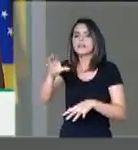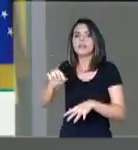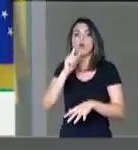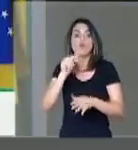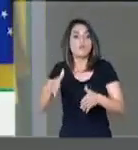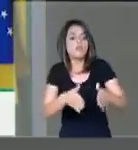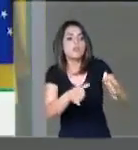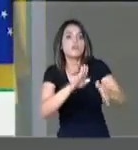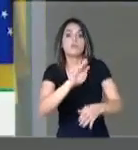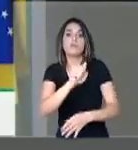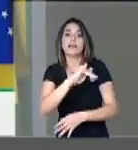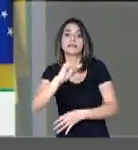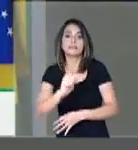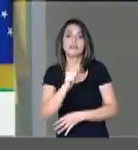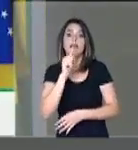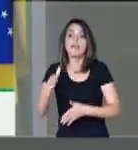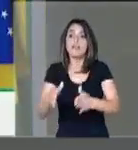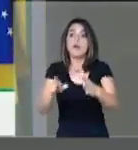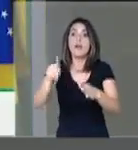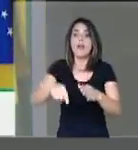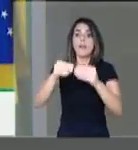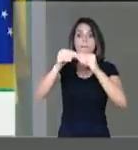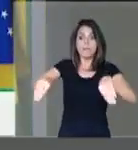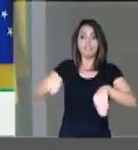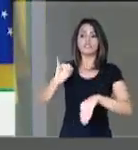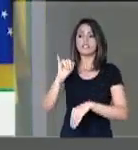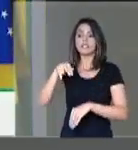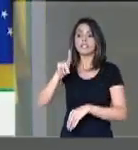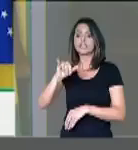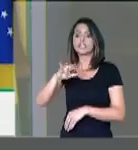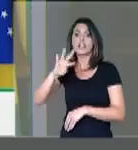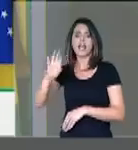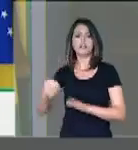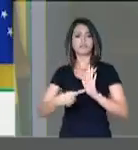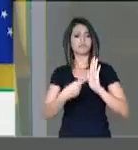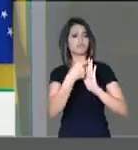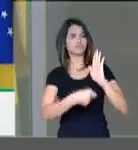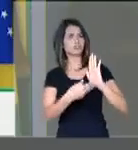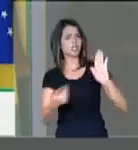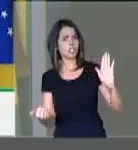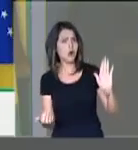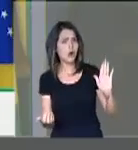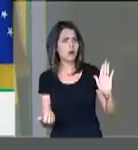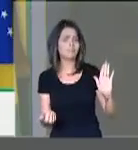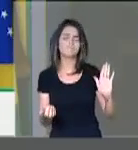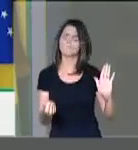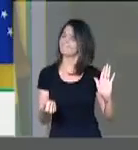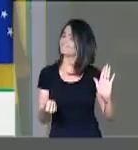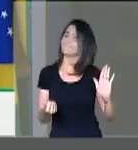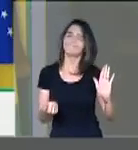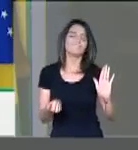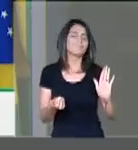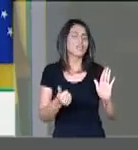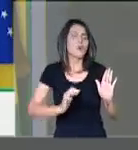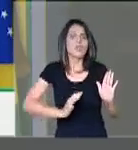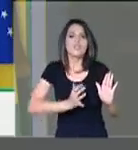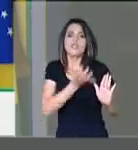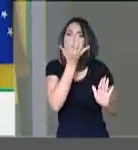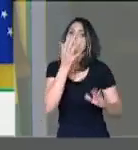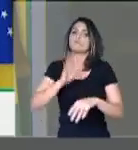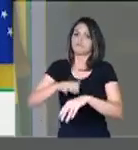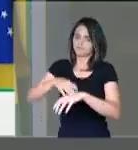assim do rio são francisco impactos indiretos vamos considerar isso é lamentável inclusive dos próprios empreendedores